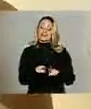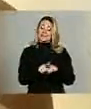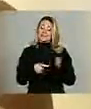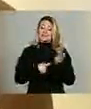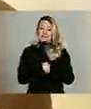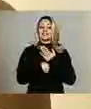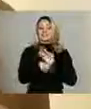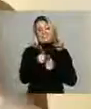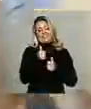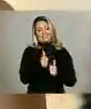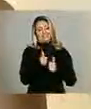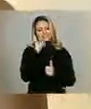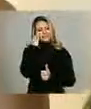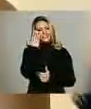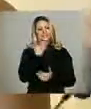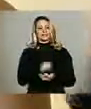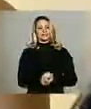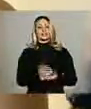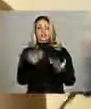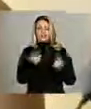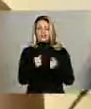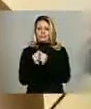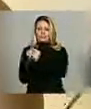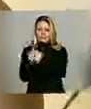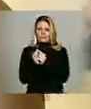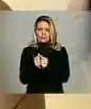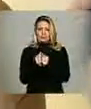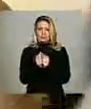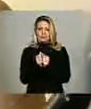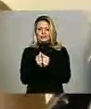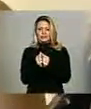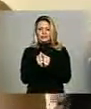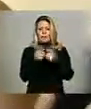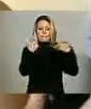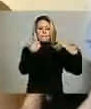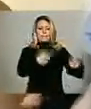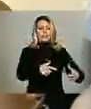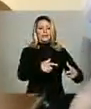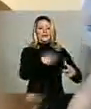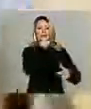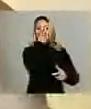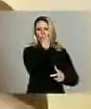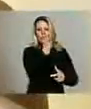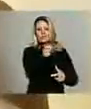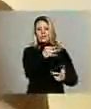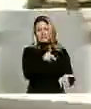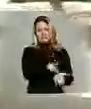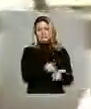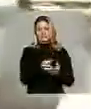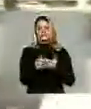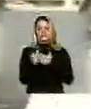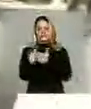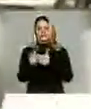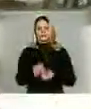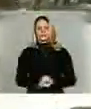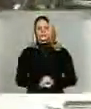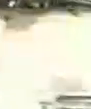força aí para mim. Então tá, vamos lá agora para o Centro de Saúde do Guará, tá bom? Tá ok.